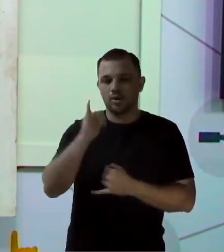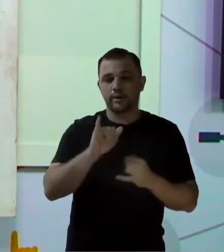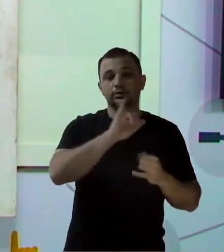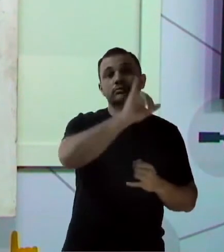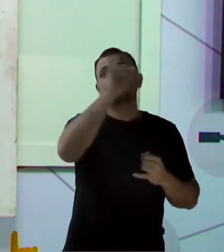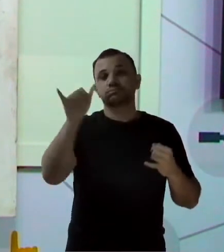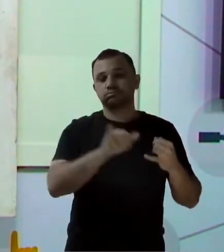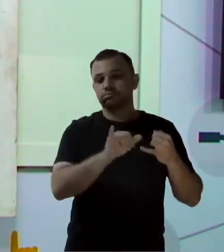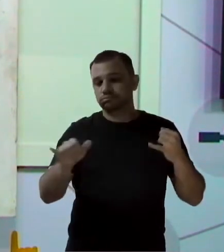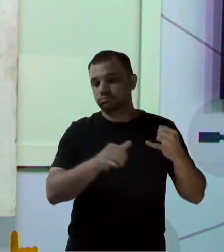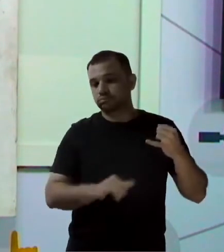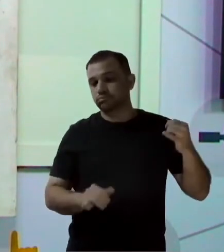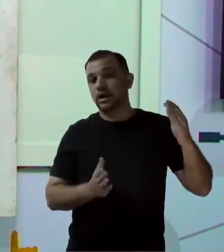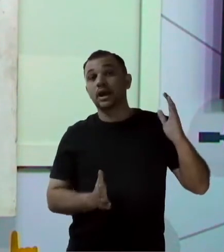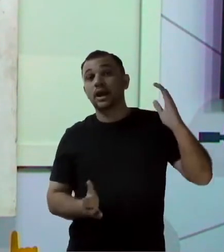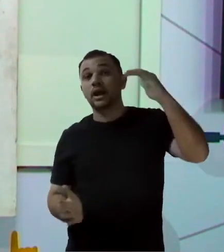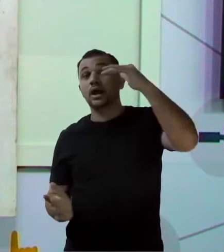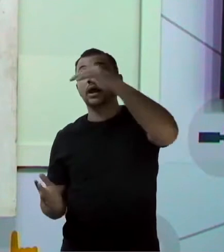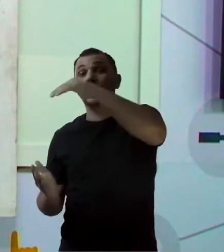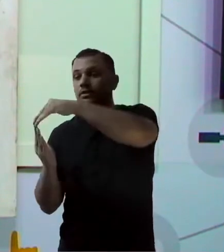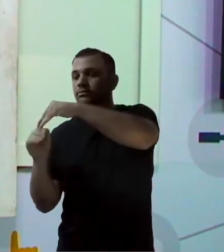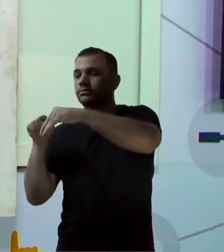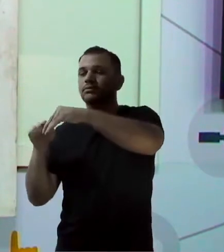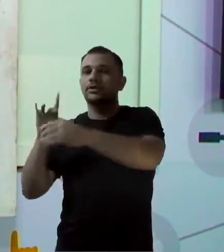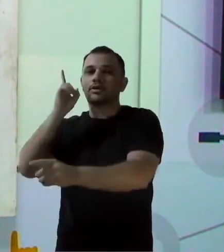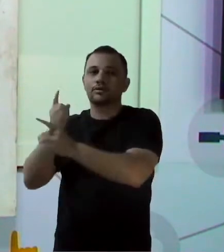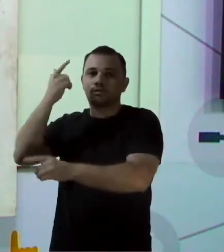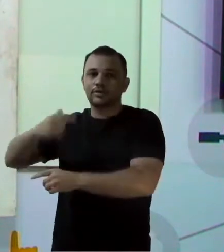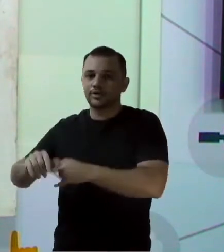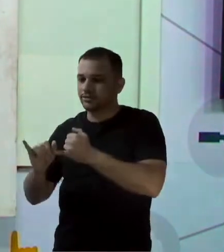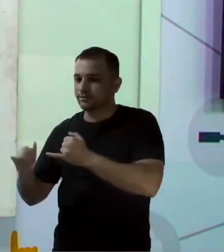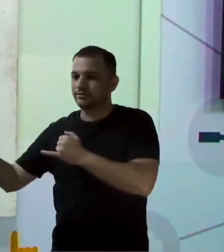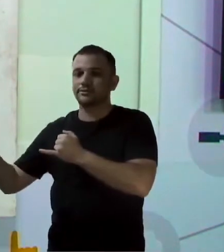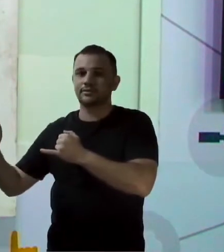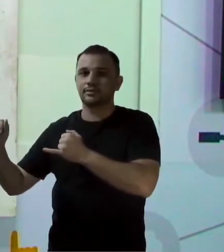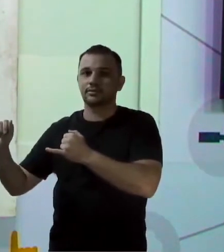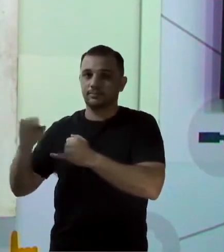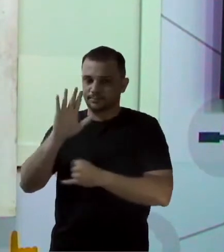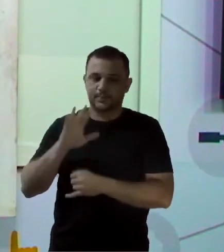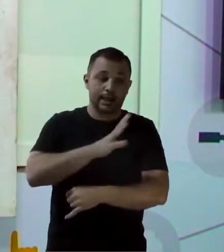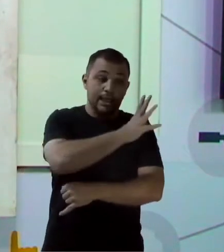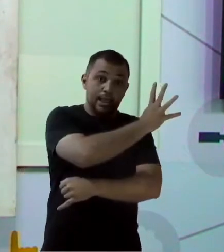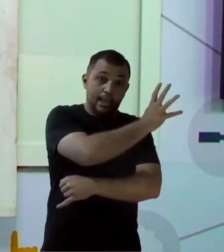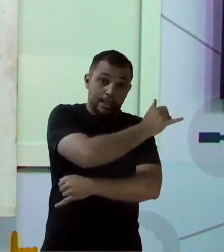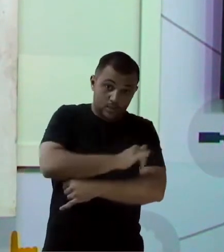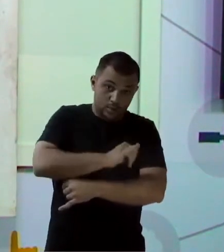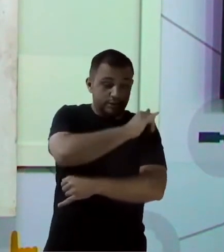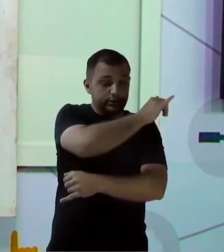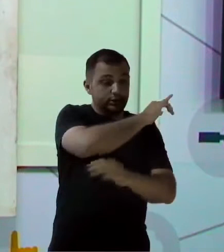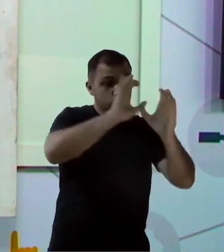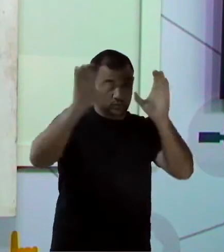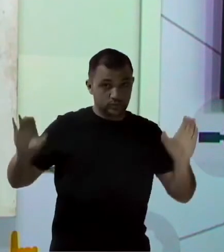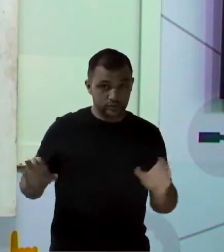circuito. Dica, a corrente que entra é a mesma corrente que sai, tá? A